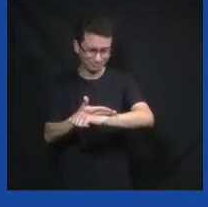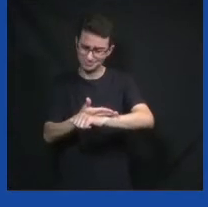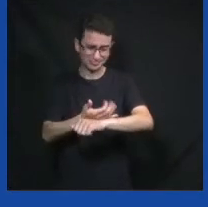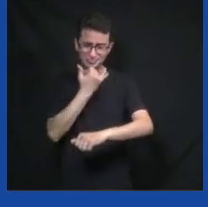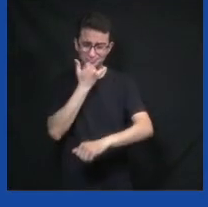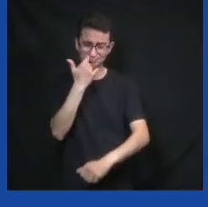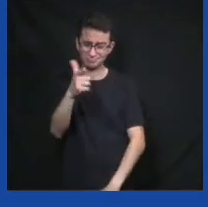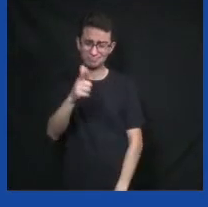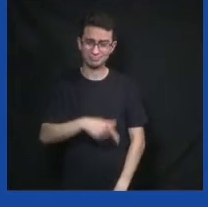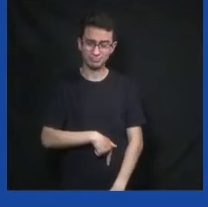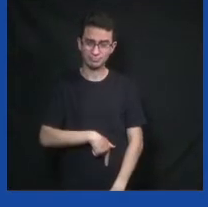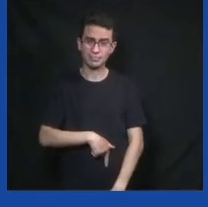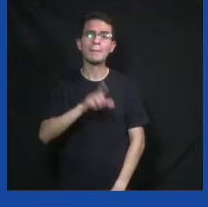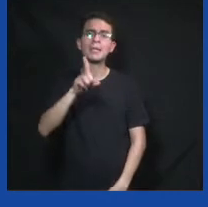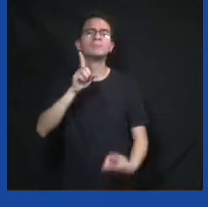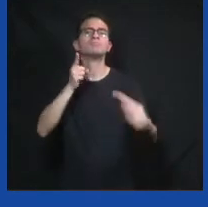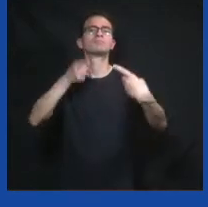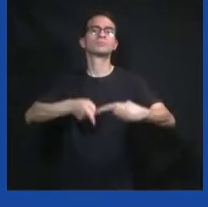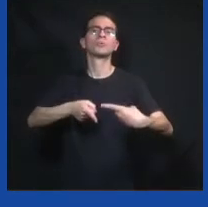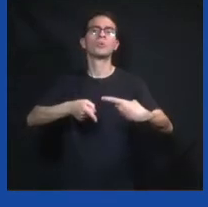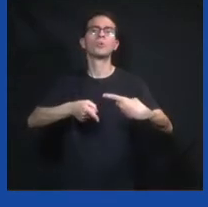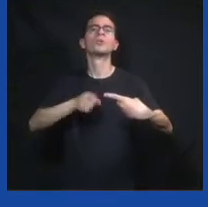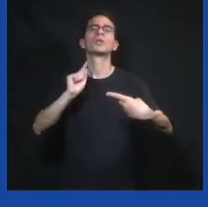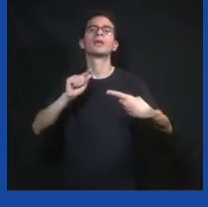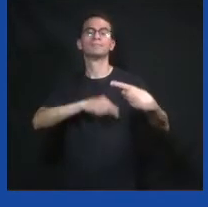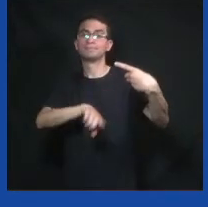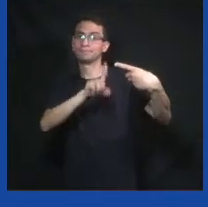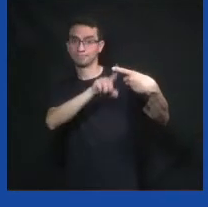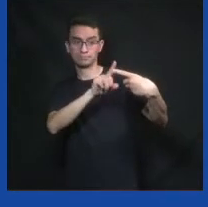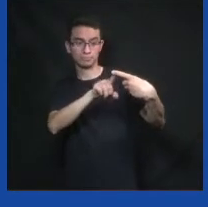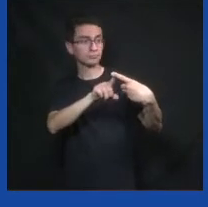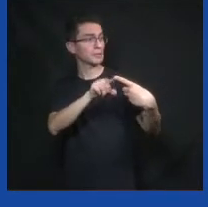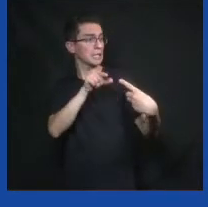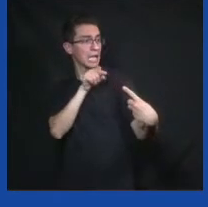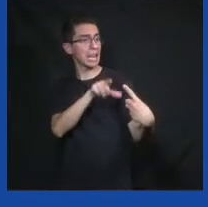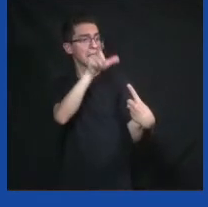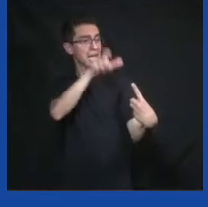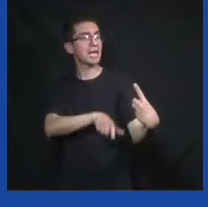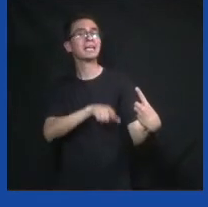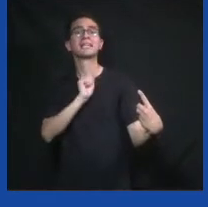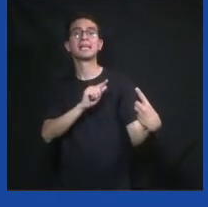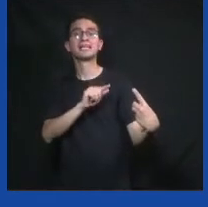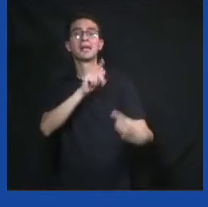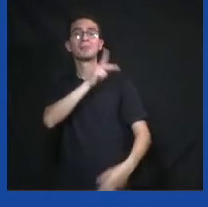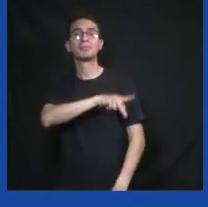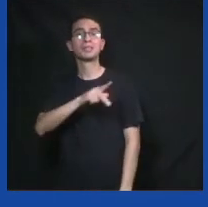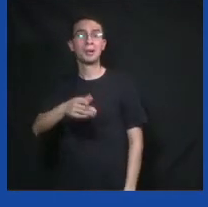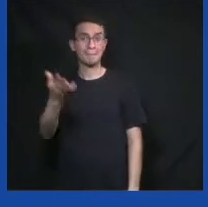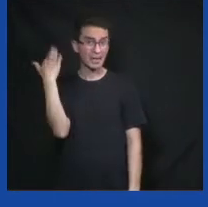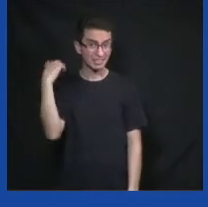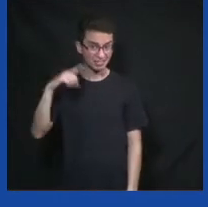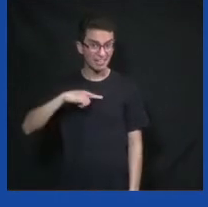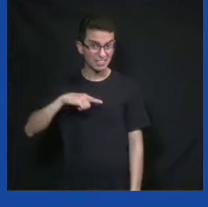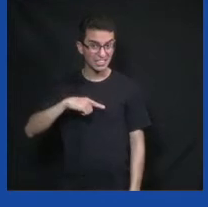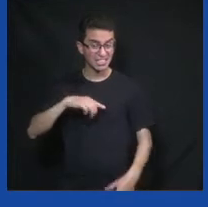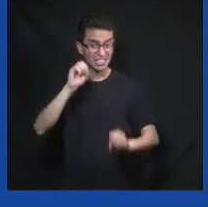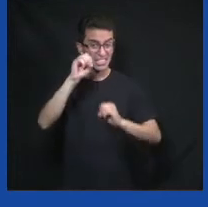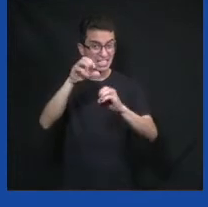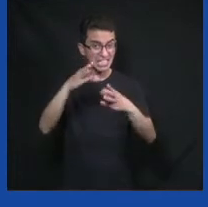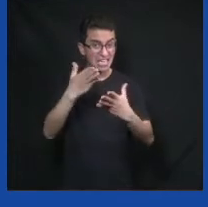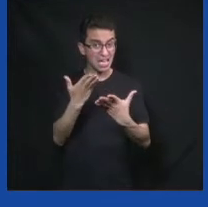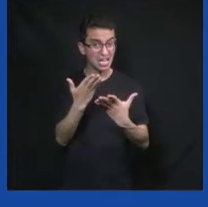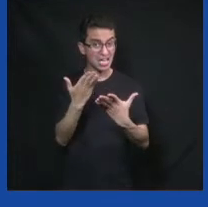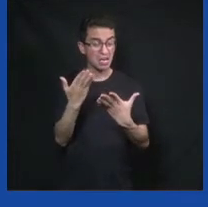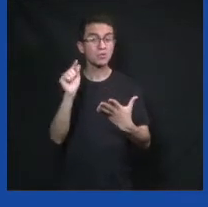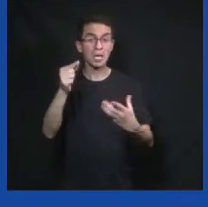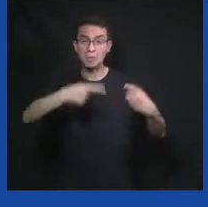desafio. Porque o professor também não teve isso. As faculdades de pedagogia não preparam para isso. A licenciatura em ciências